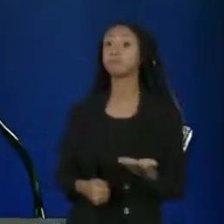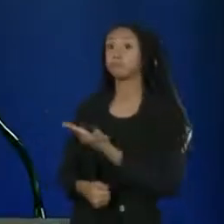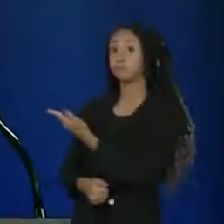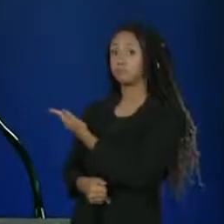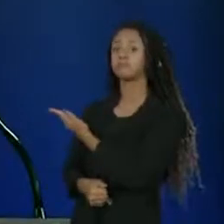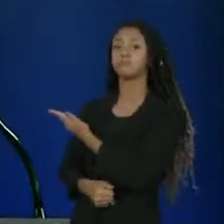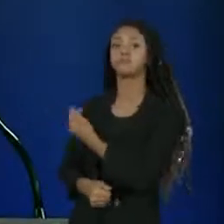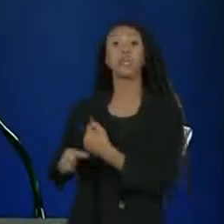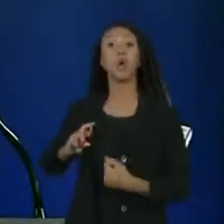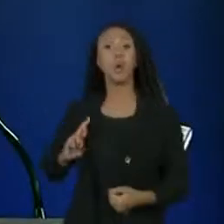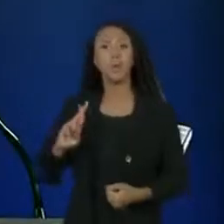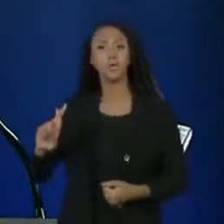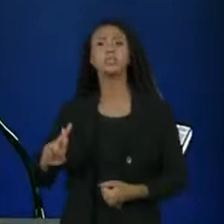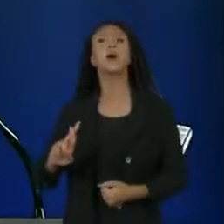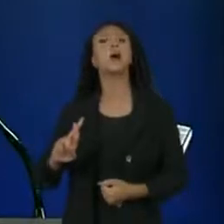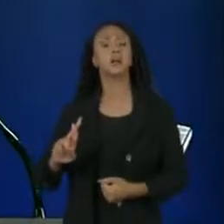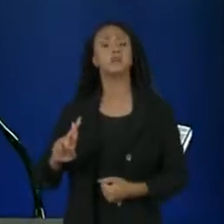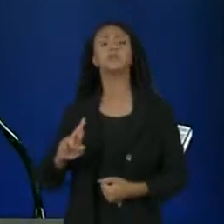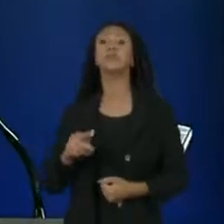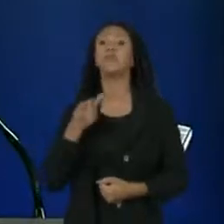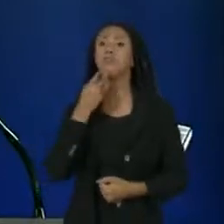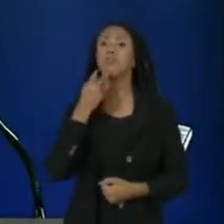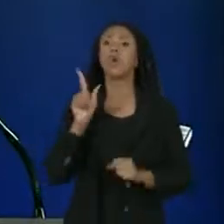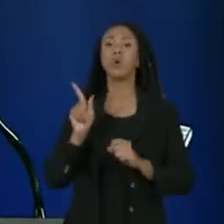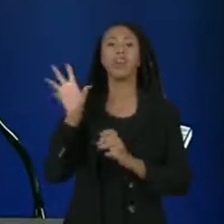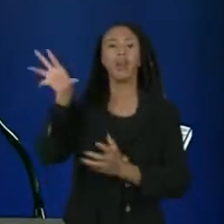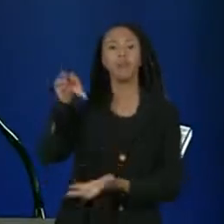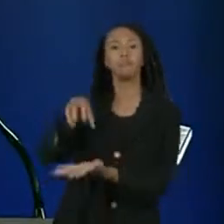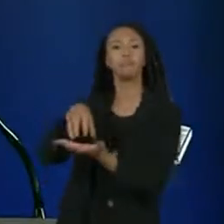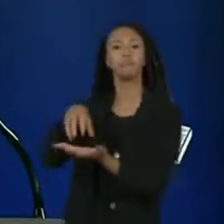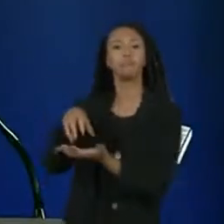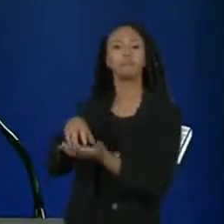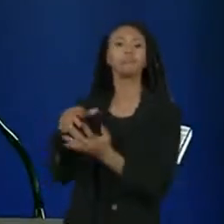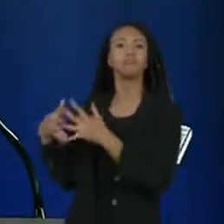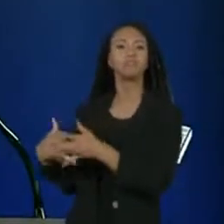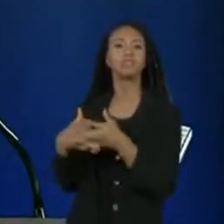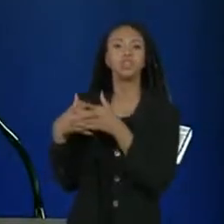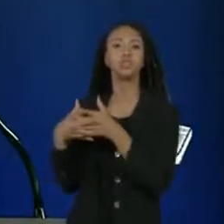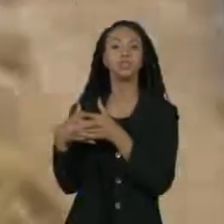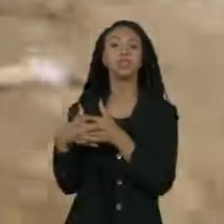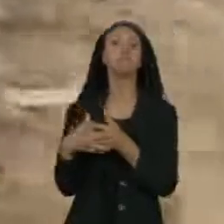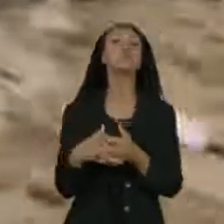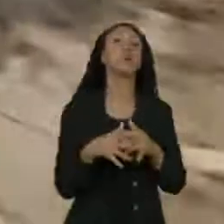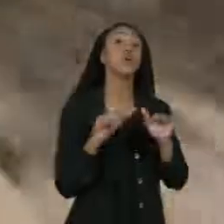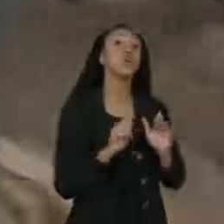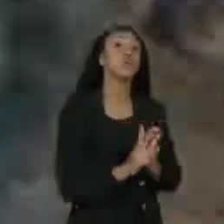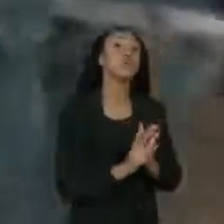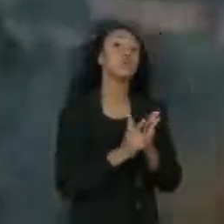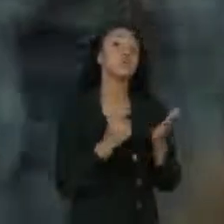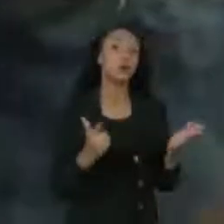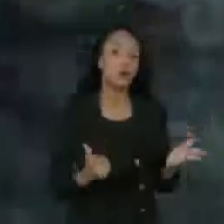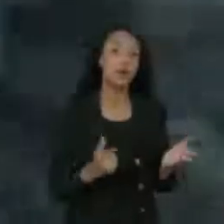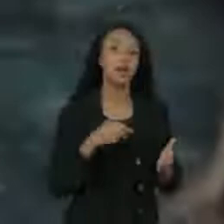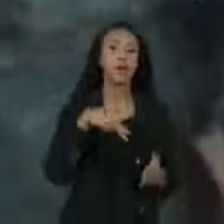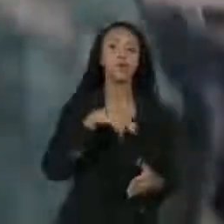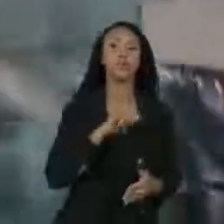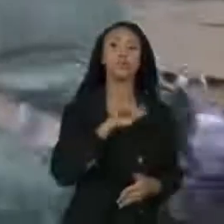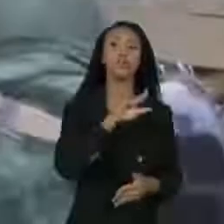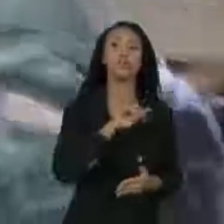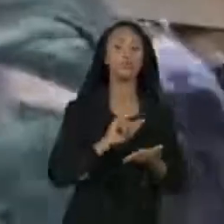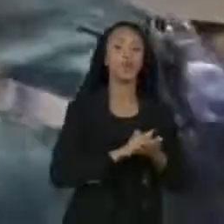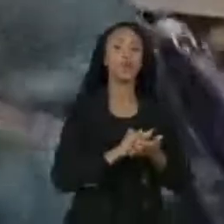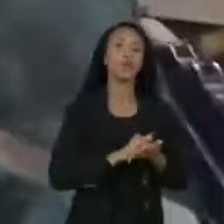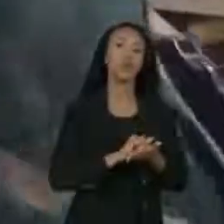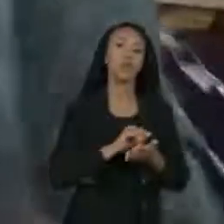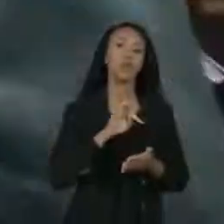Kirby e desmentiu a reportagem do New York Times que afirma que o serviço de inteligência dos Estados Unidos deu a Ucrânia a localização de